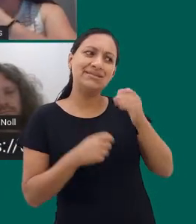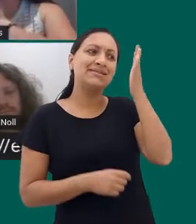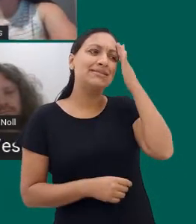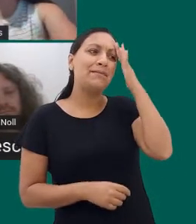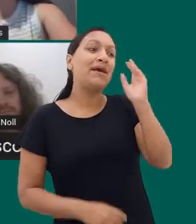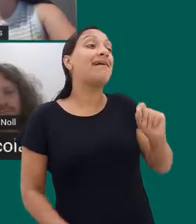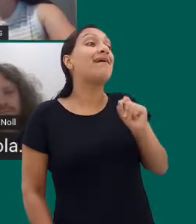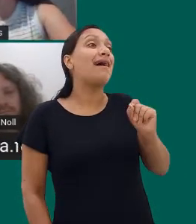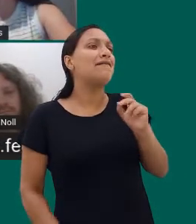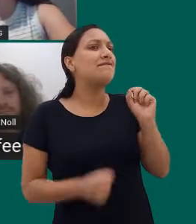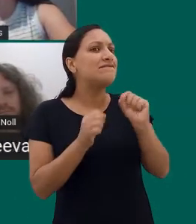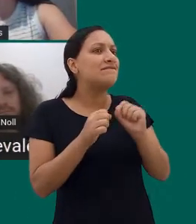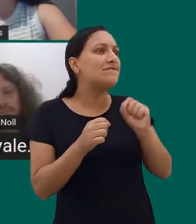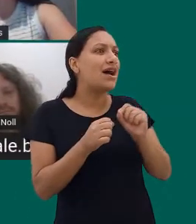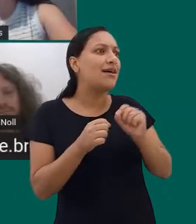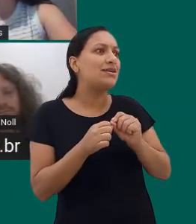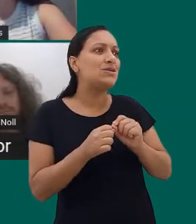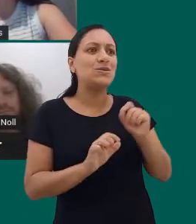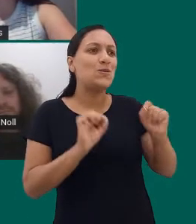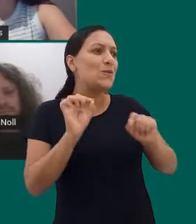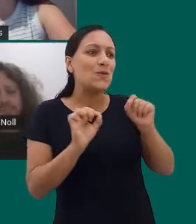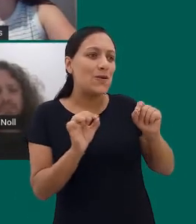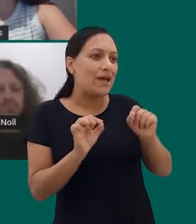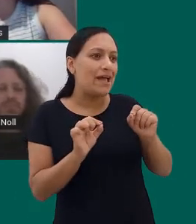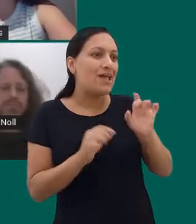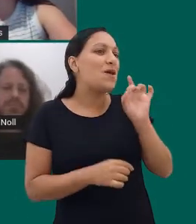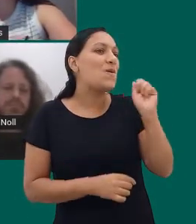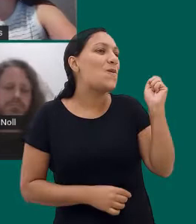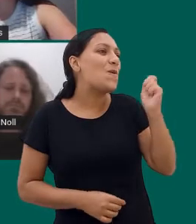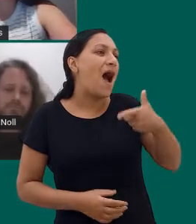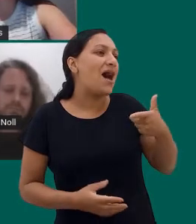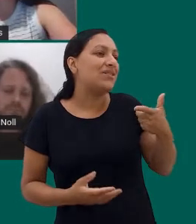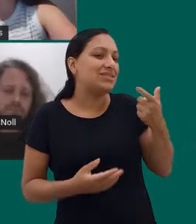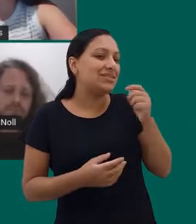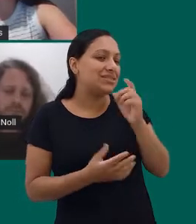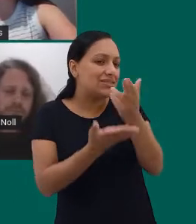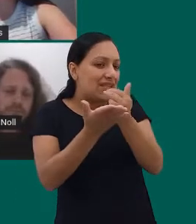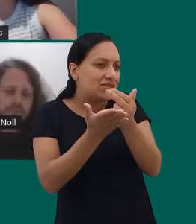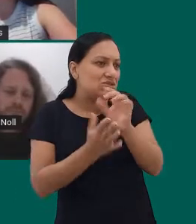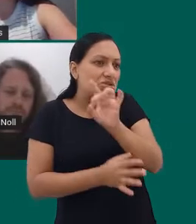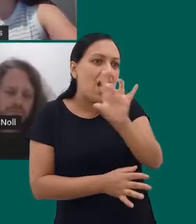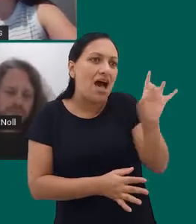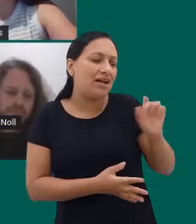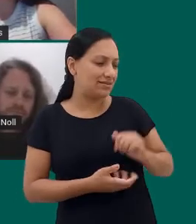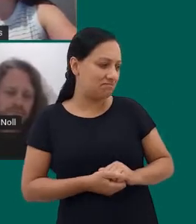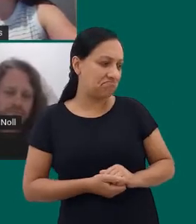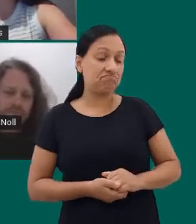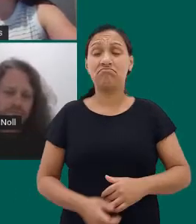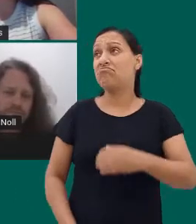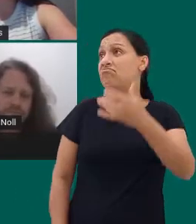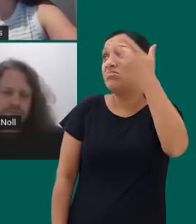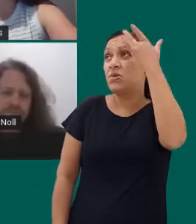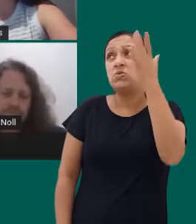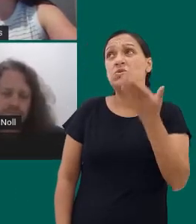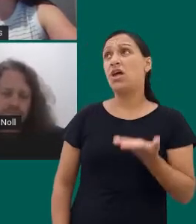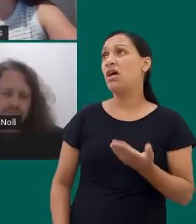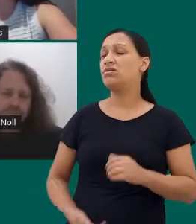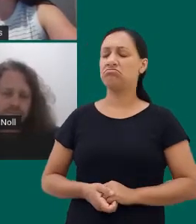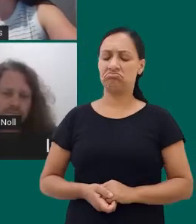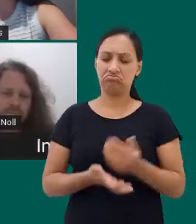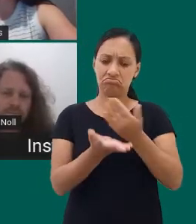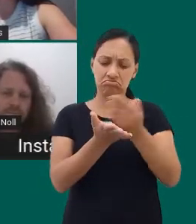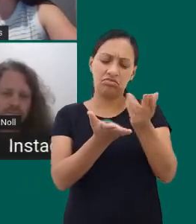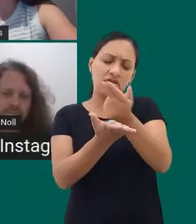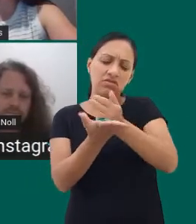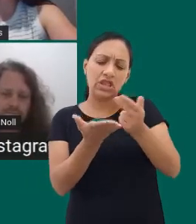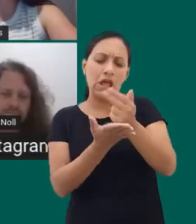quem fez o quê e qual o desenho de cada um? Eu não sei, disse o menino. E ele começou a desenhar uma